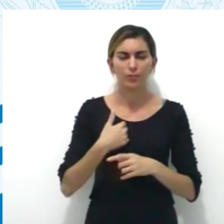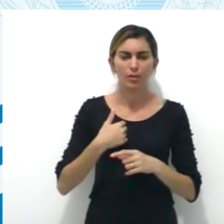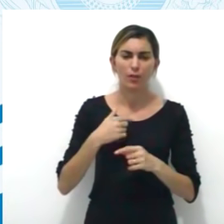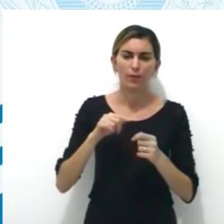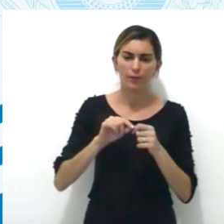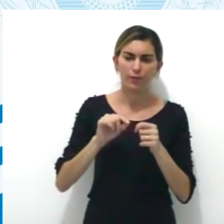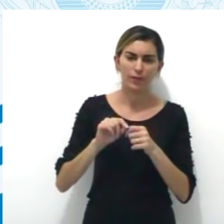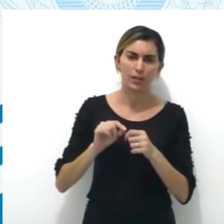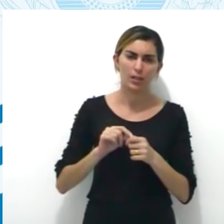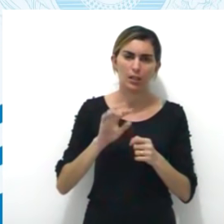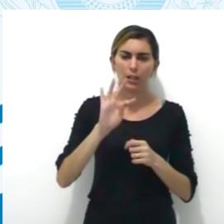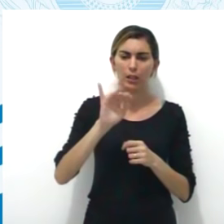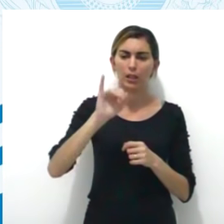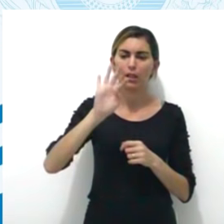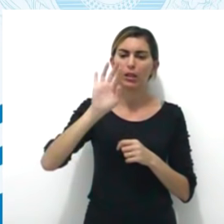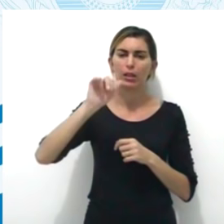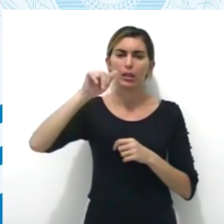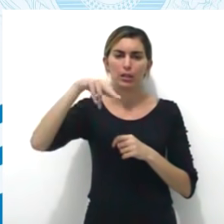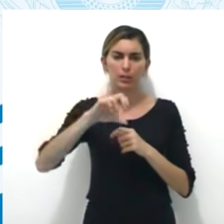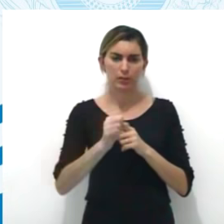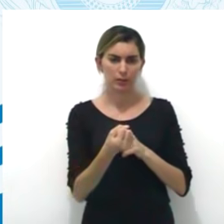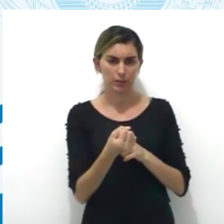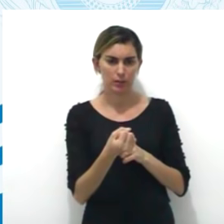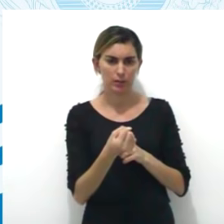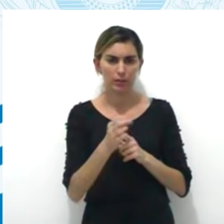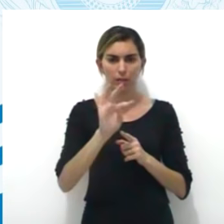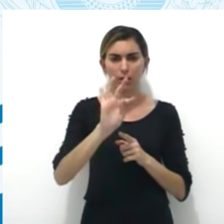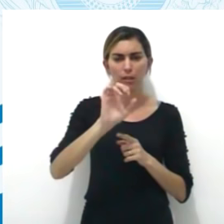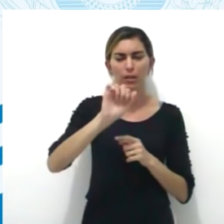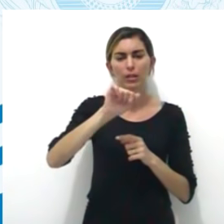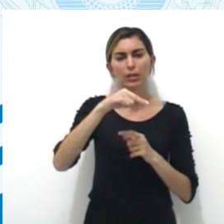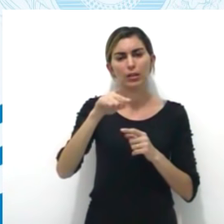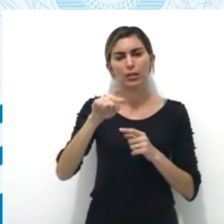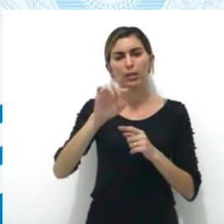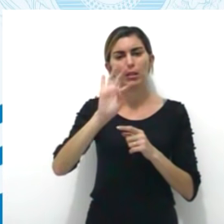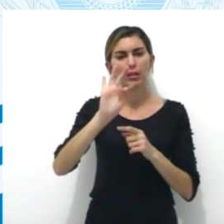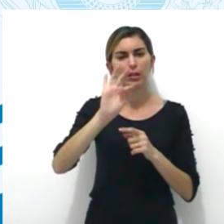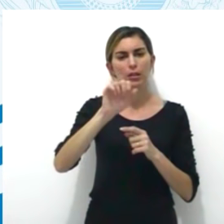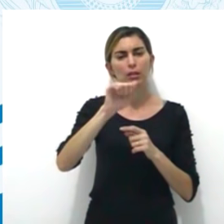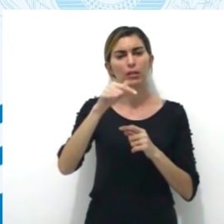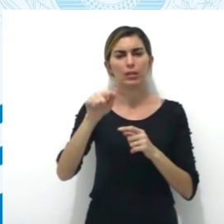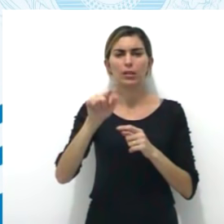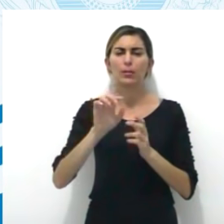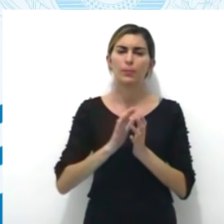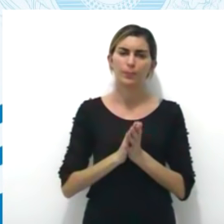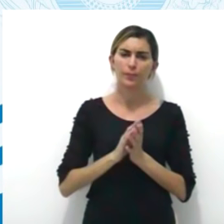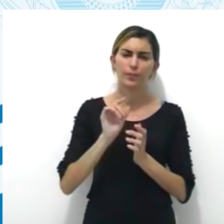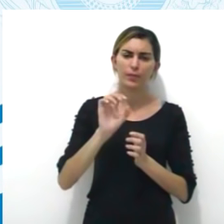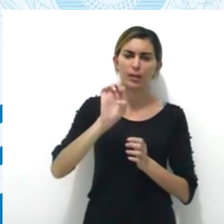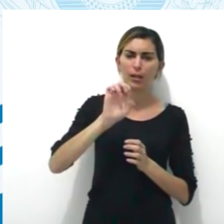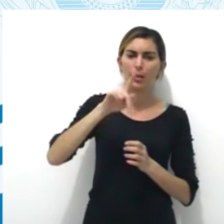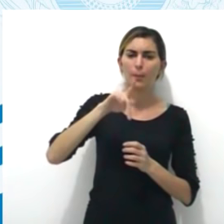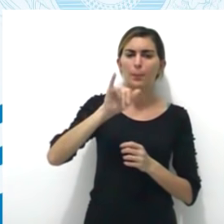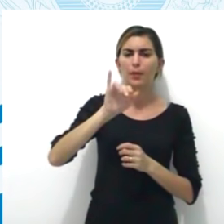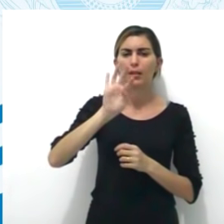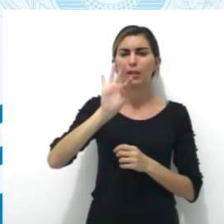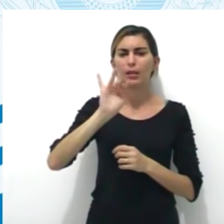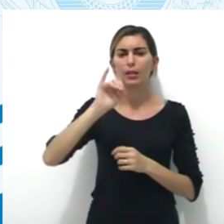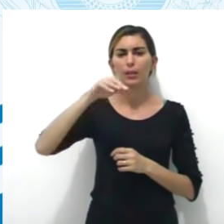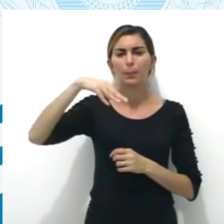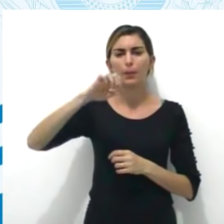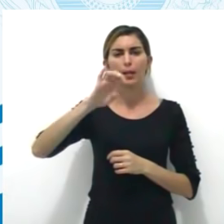do feito dos titãs. Então, quem eram esses titãs?